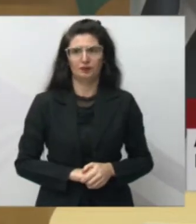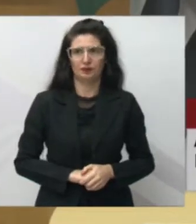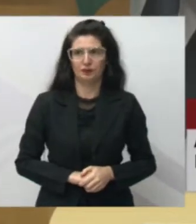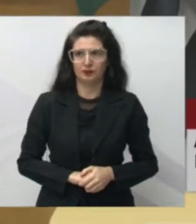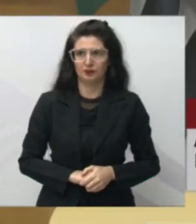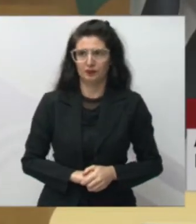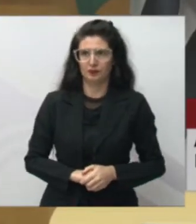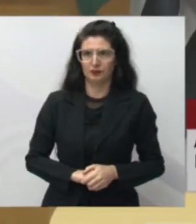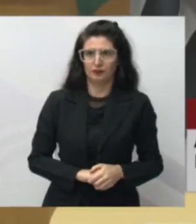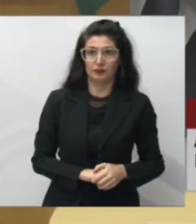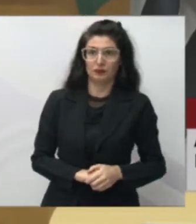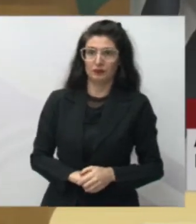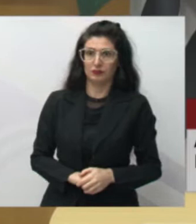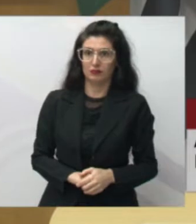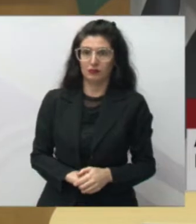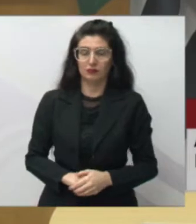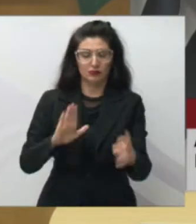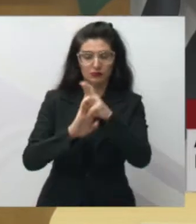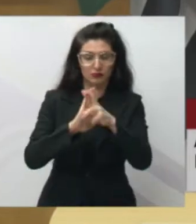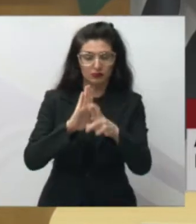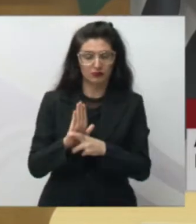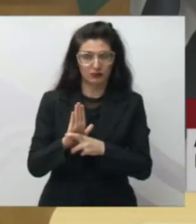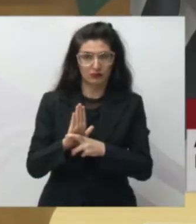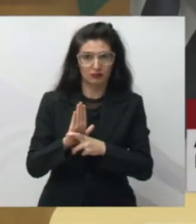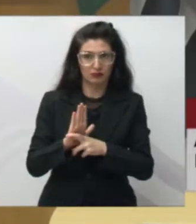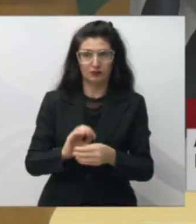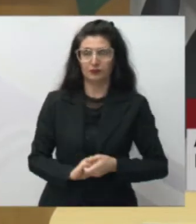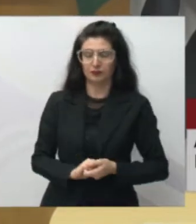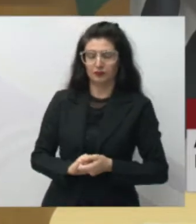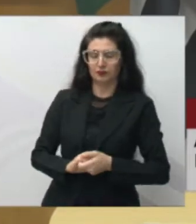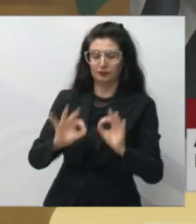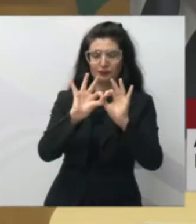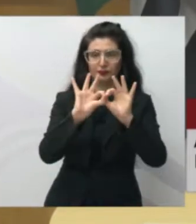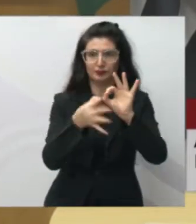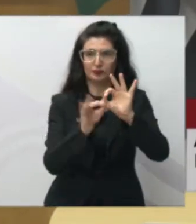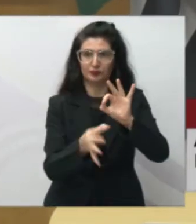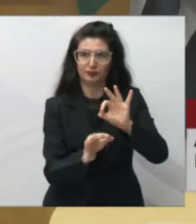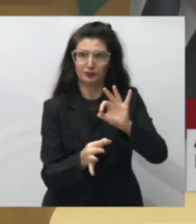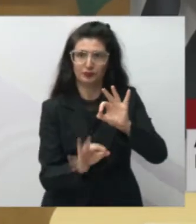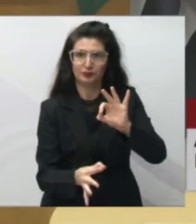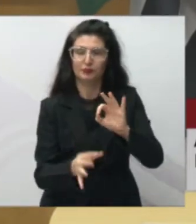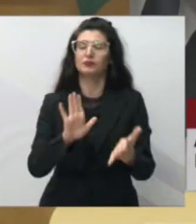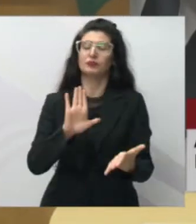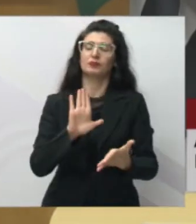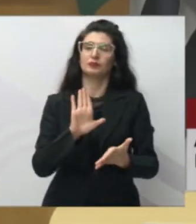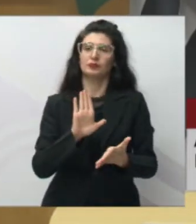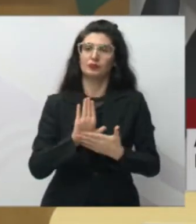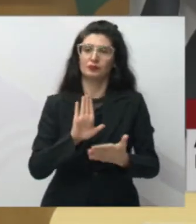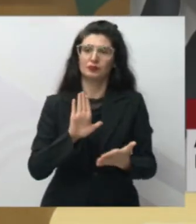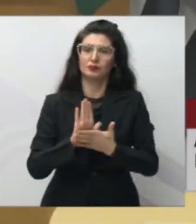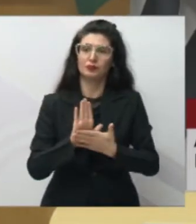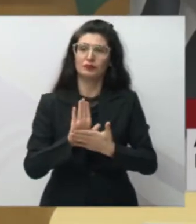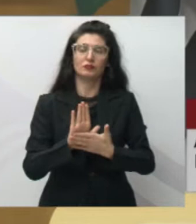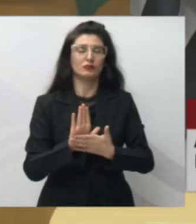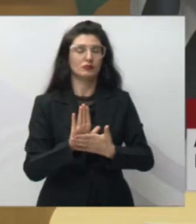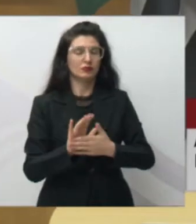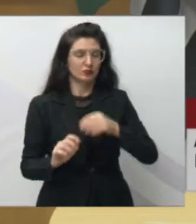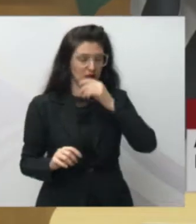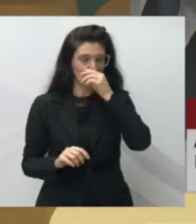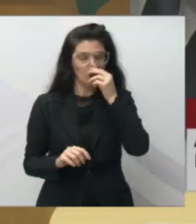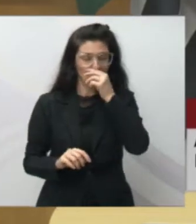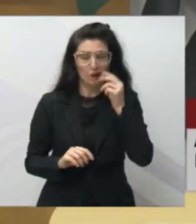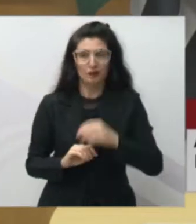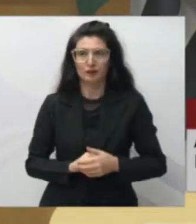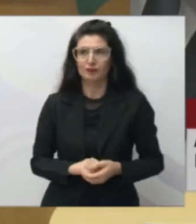introduzidas posteriormente. A alteração ora proposta se traduz na redução da